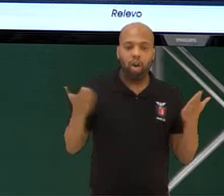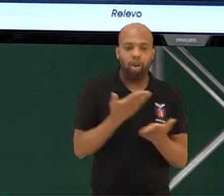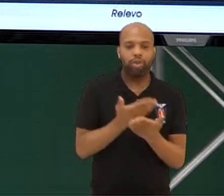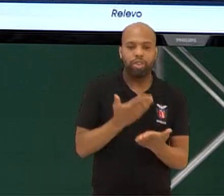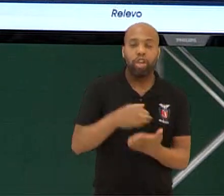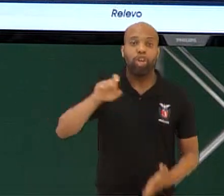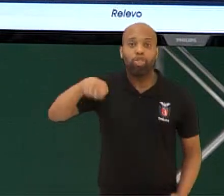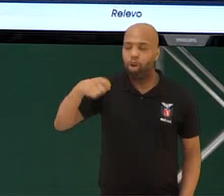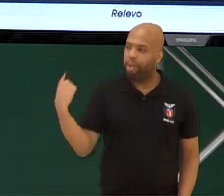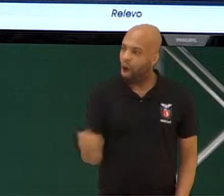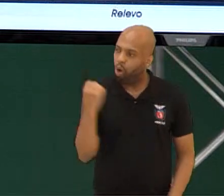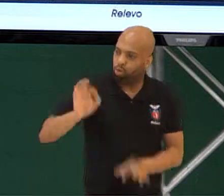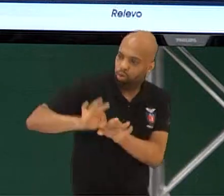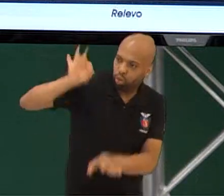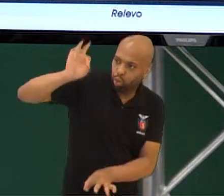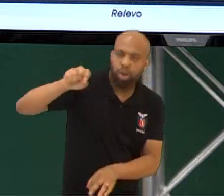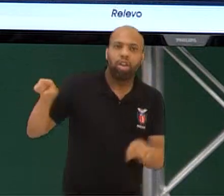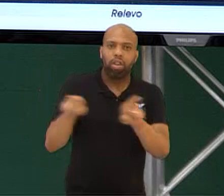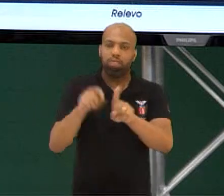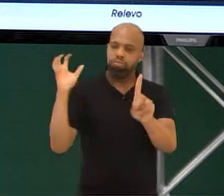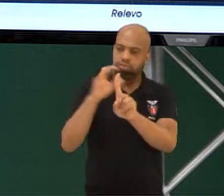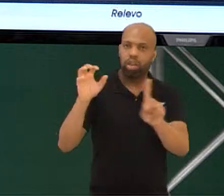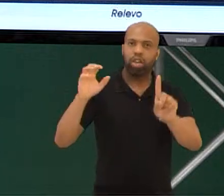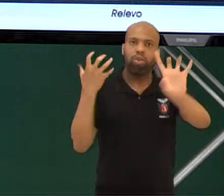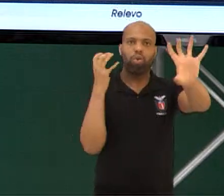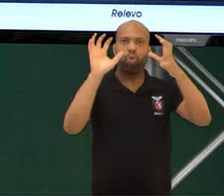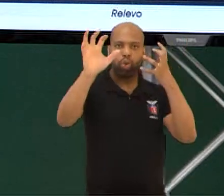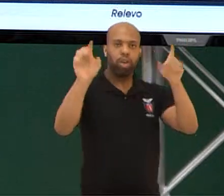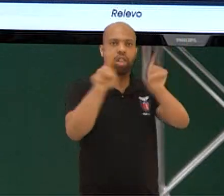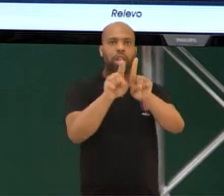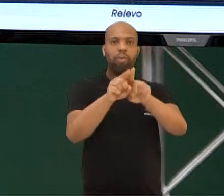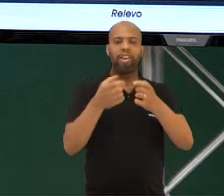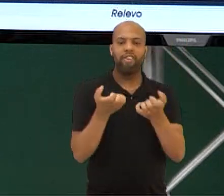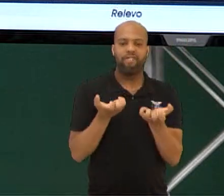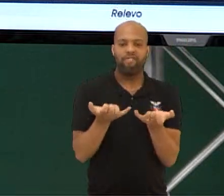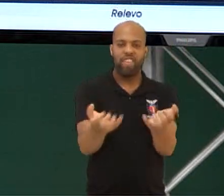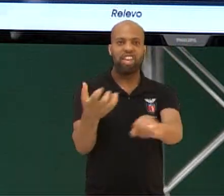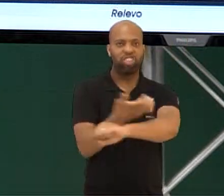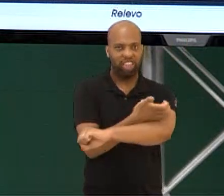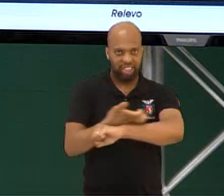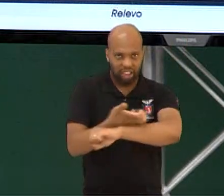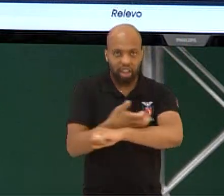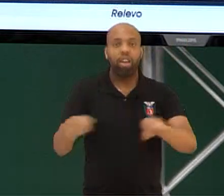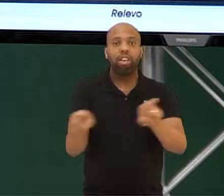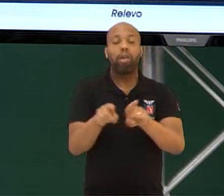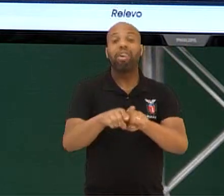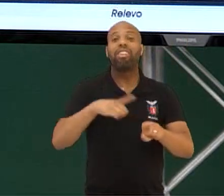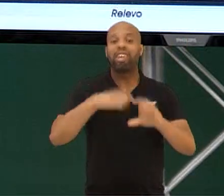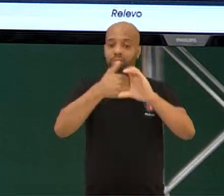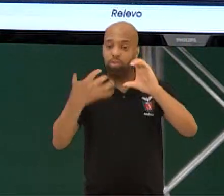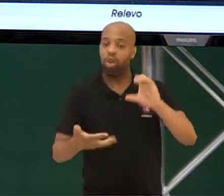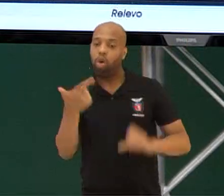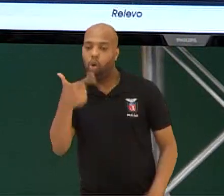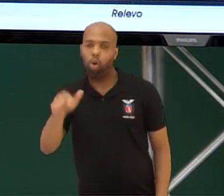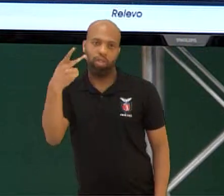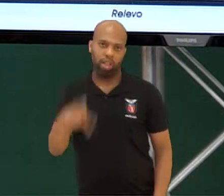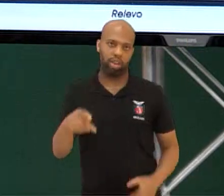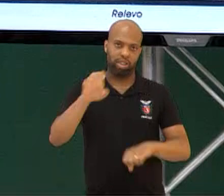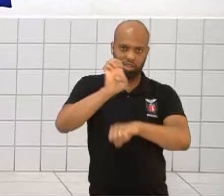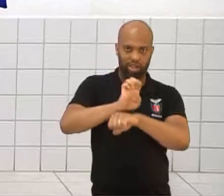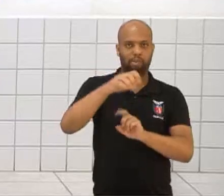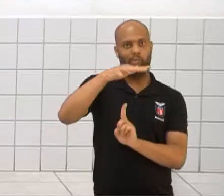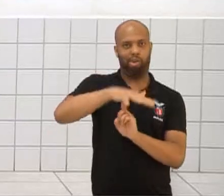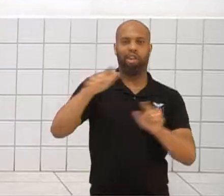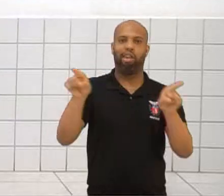de uma forma ou de outra, ela vai influenciar também a questão do clima, né, a questão da vegetação, essas questões que nós vamos verificar as outras características aqui do estado também,